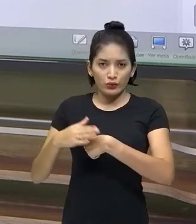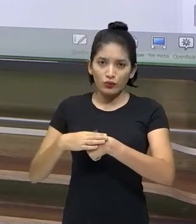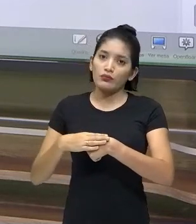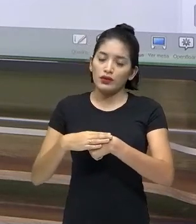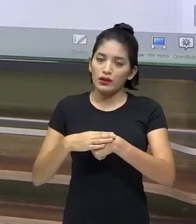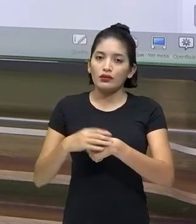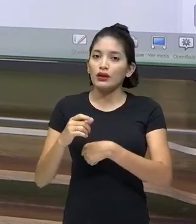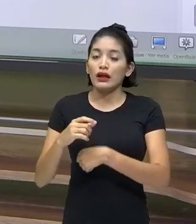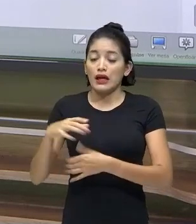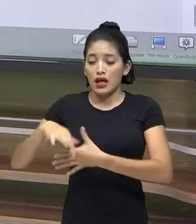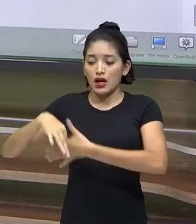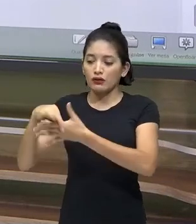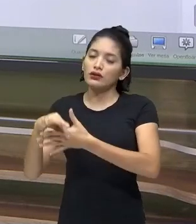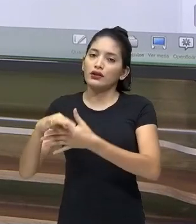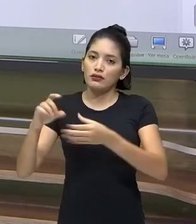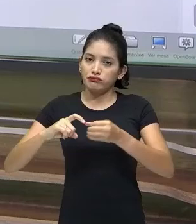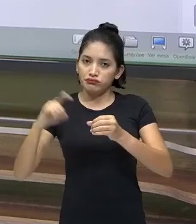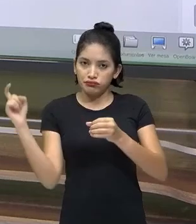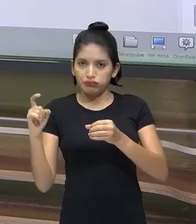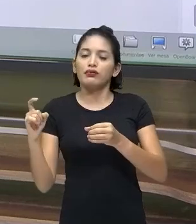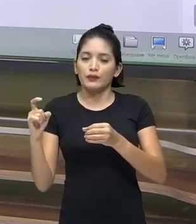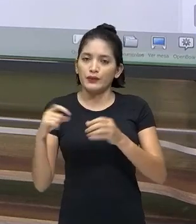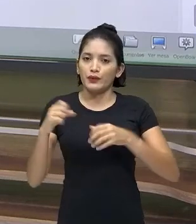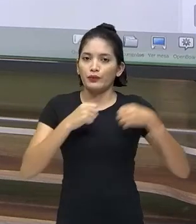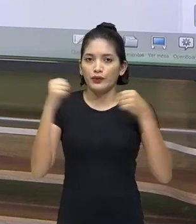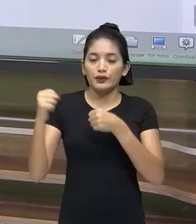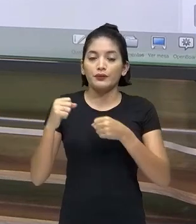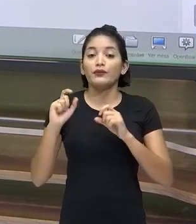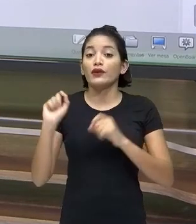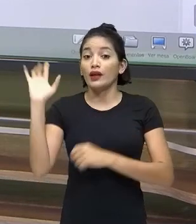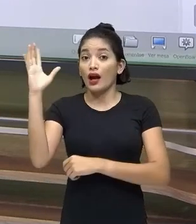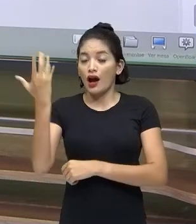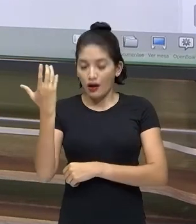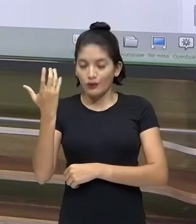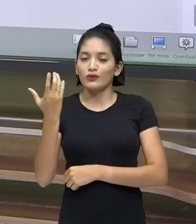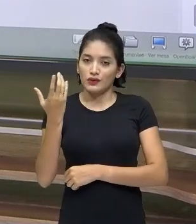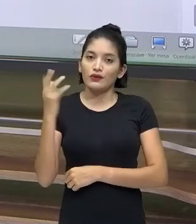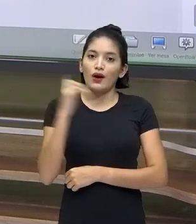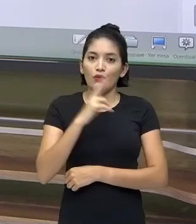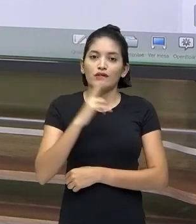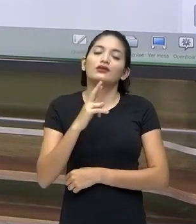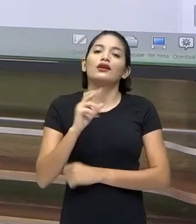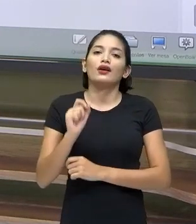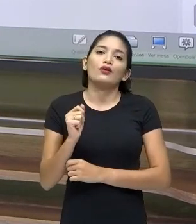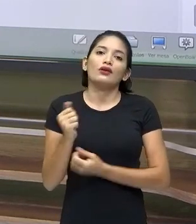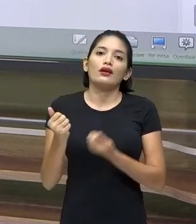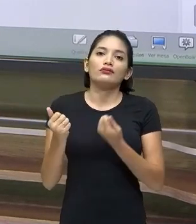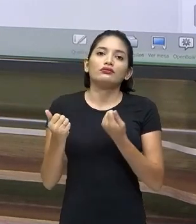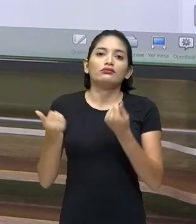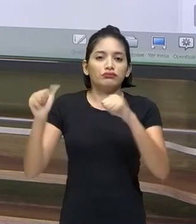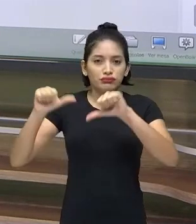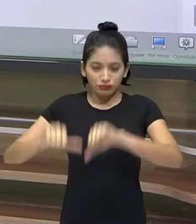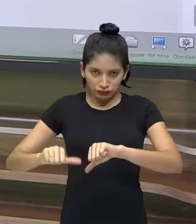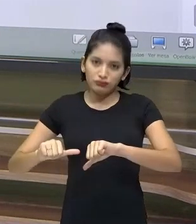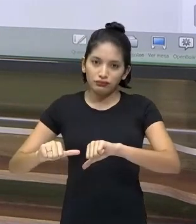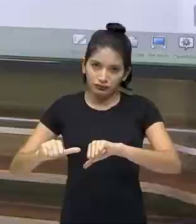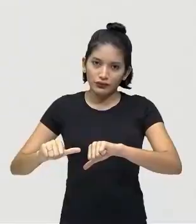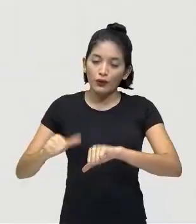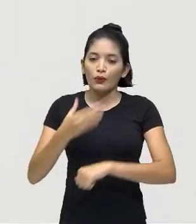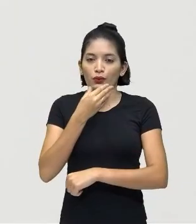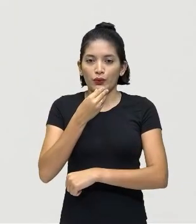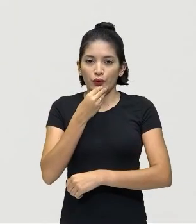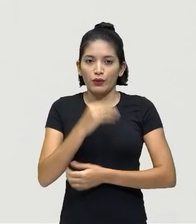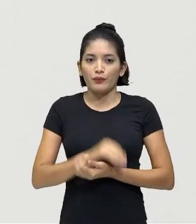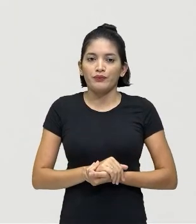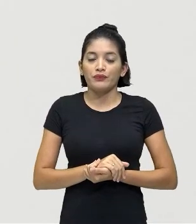do poder. E aí, o que aconteceu na Rússia? Eles derrubam o czar. Tá? Então, a alternativa correta é a letra D.